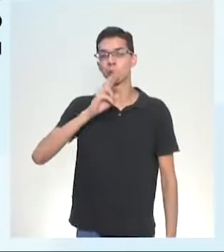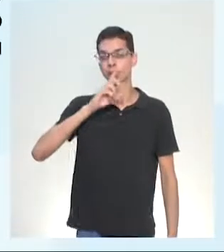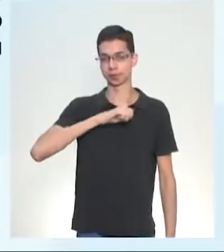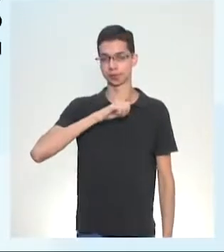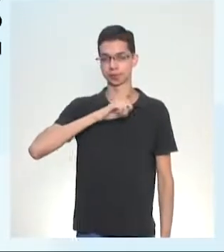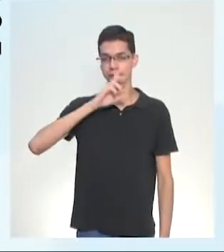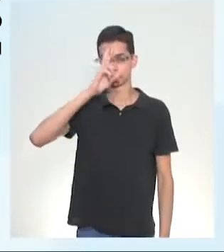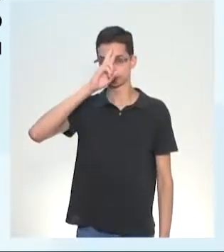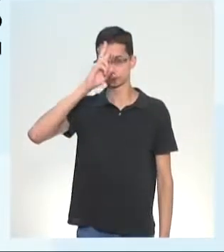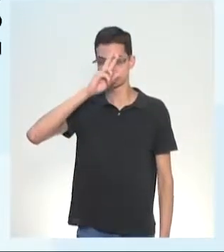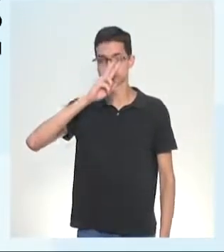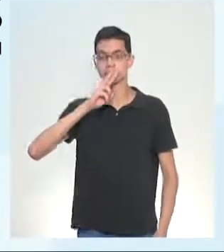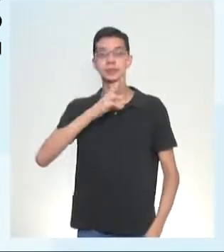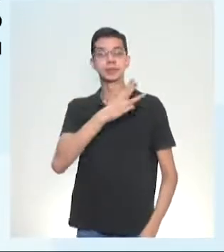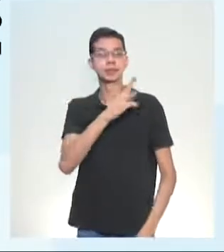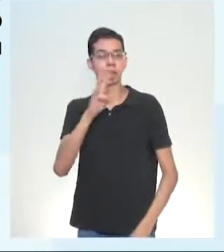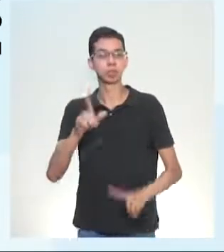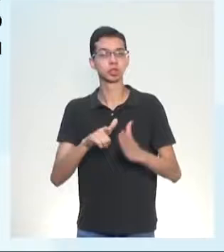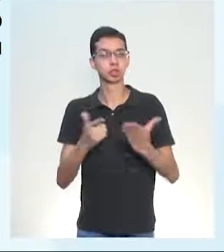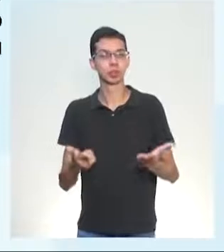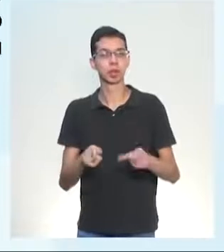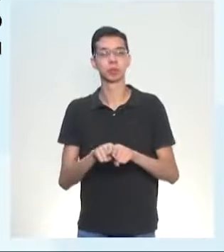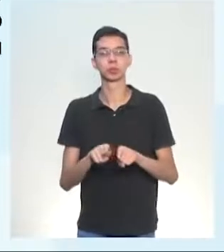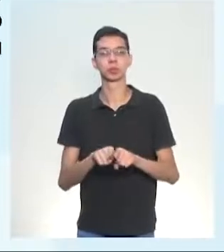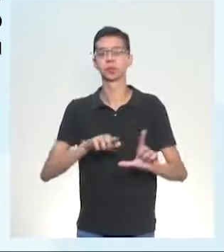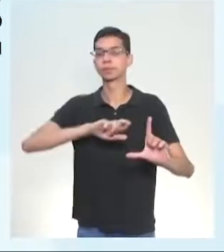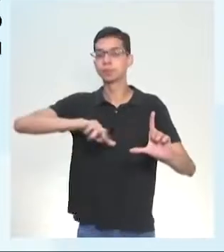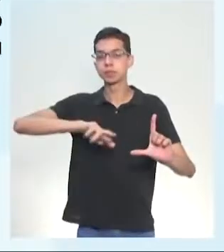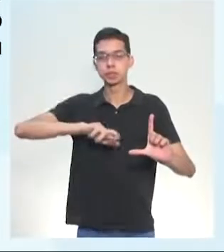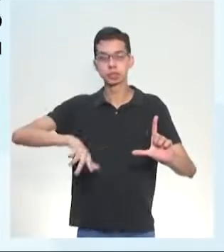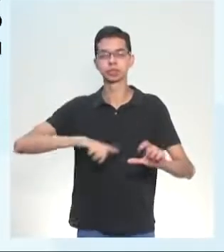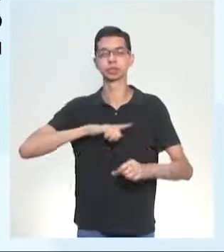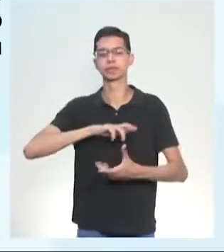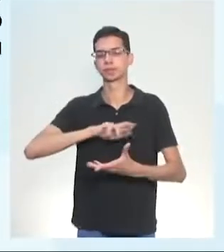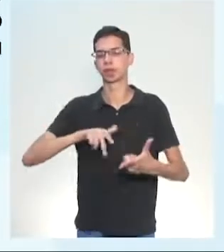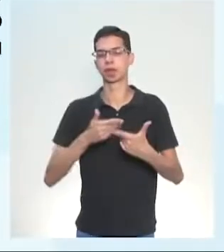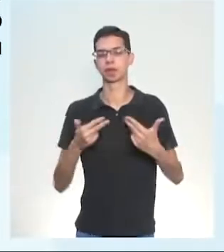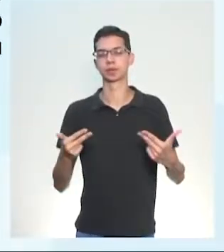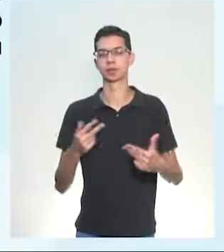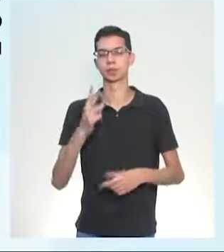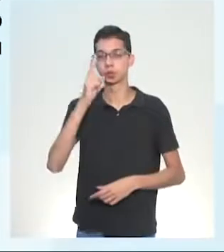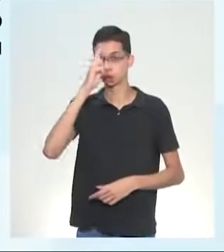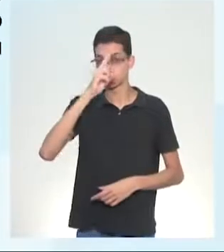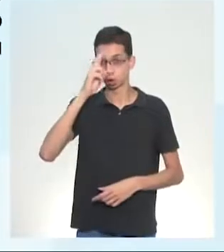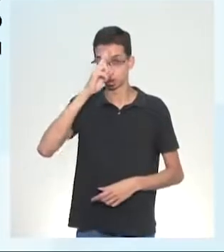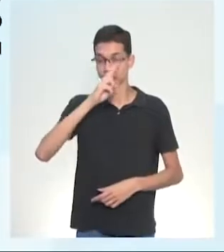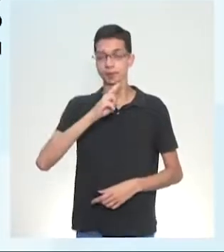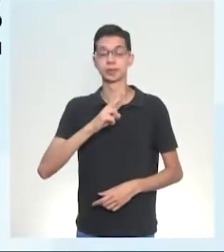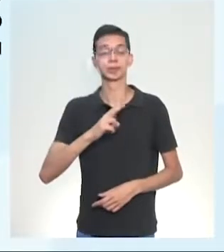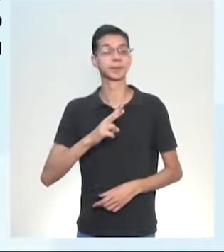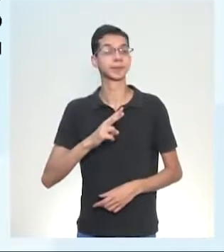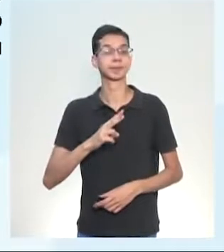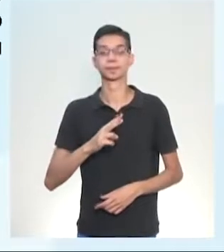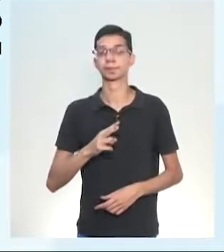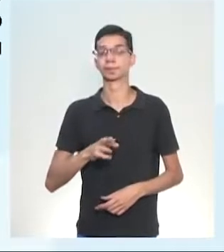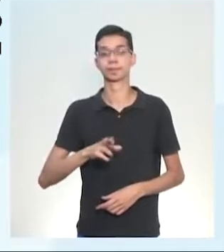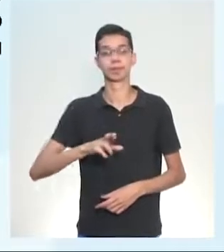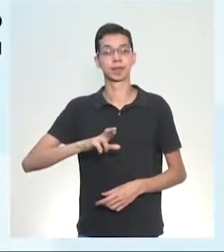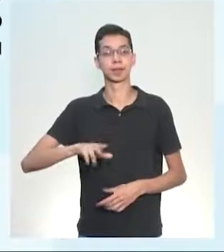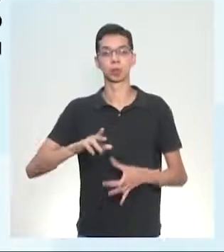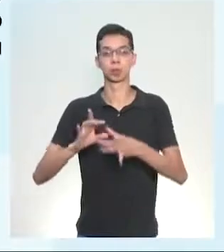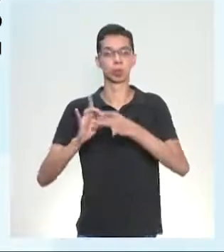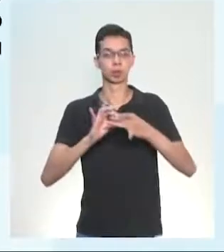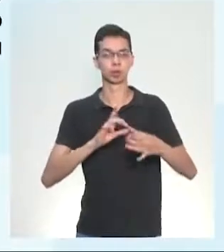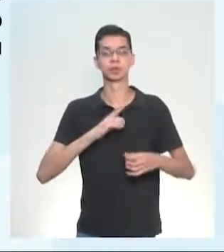sites, mídias sociais, entre outros. Não possui ligação com o contexto histórico e sua estrutura é formada por 3